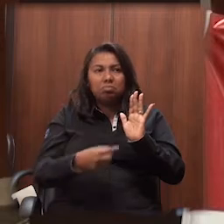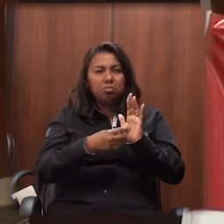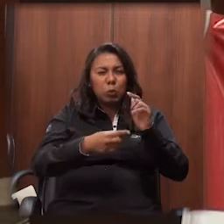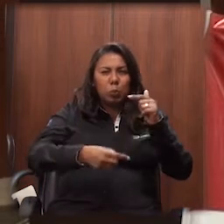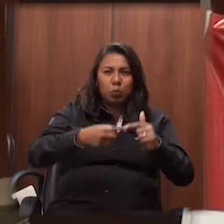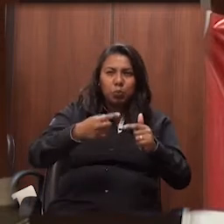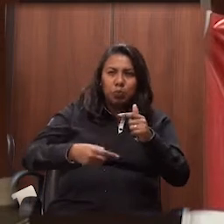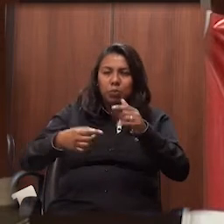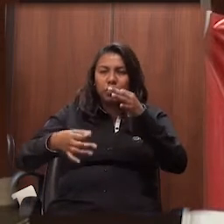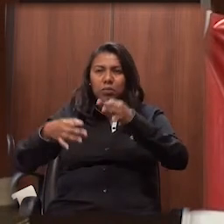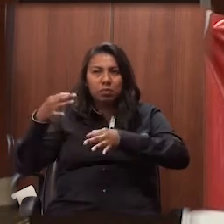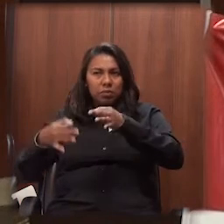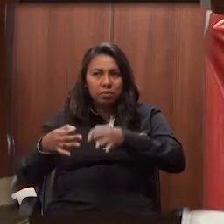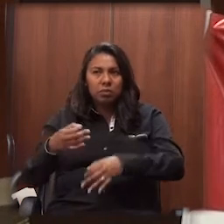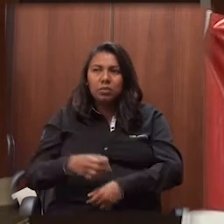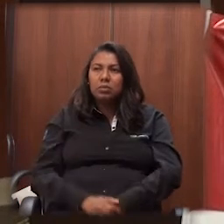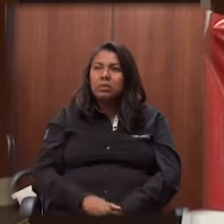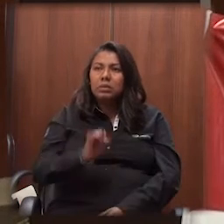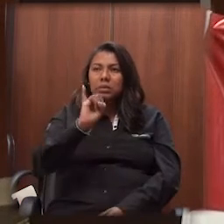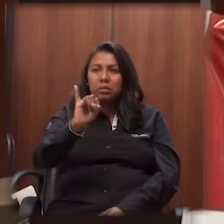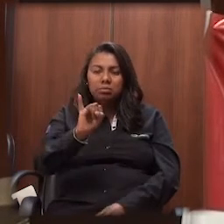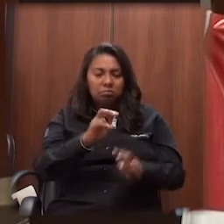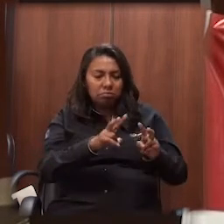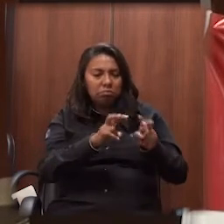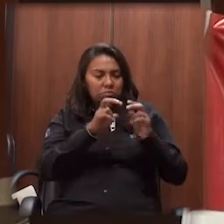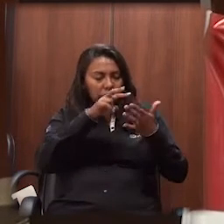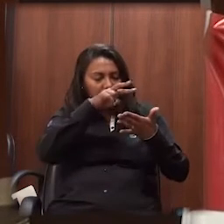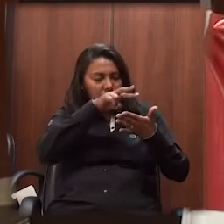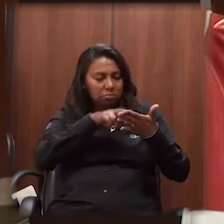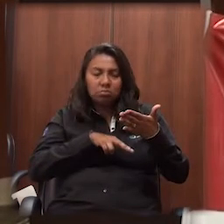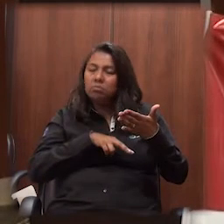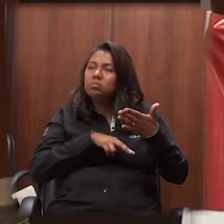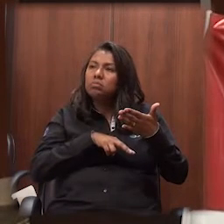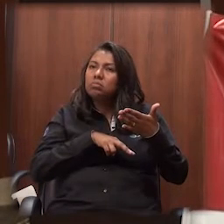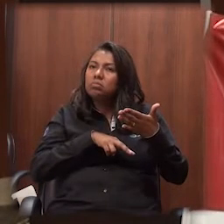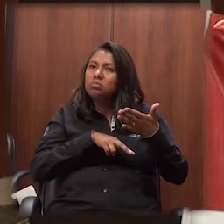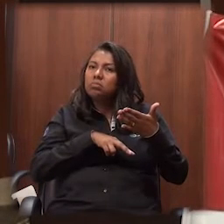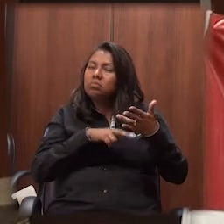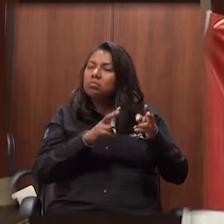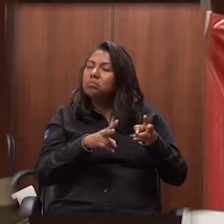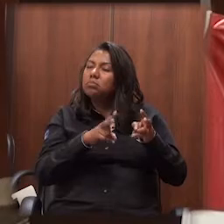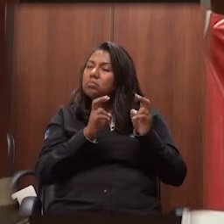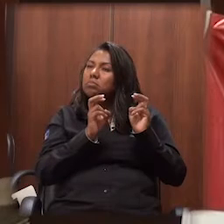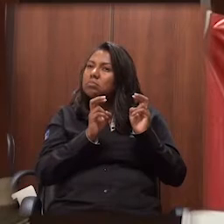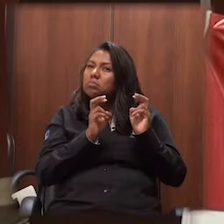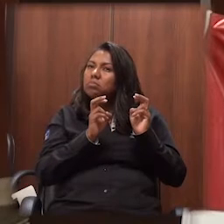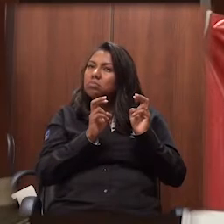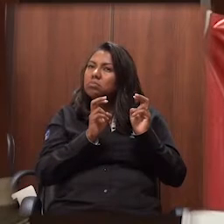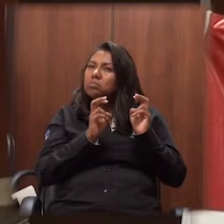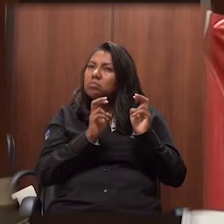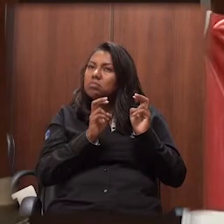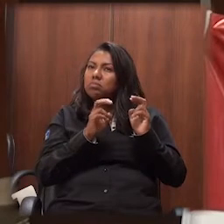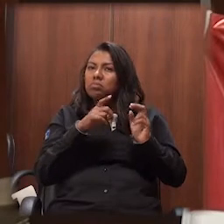político-jurídico. Se nós olharmos mais de perto o plano, nós vamos perceber que ele está dotado